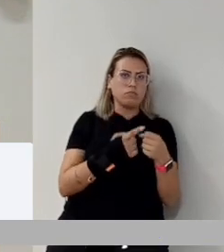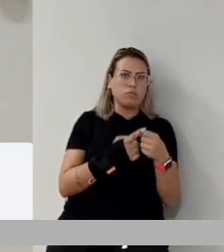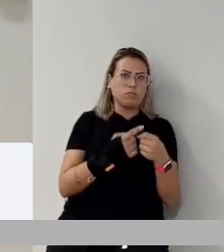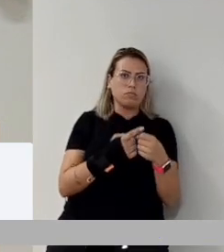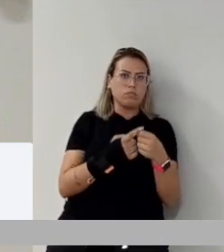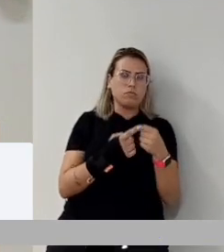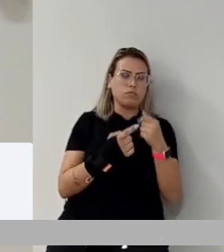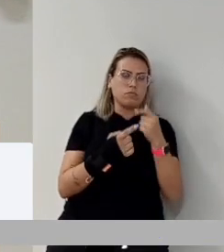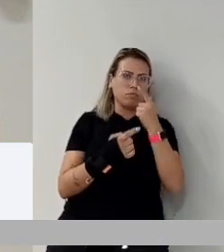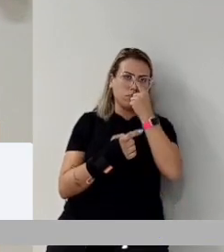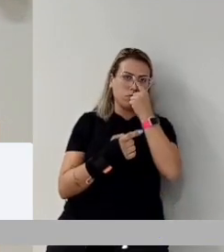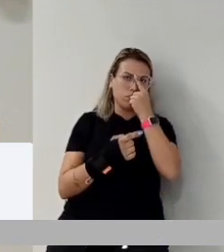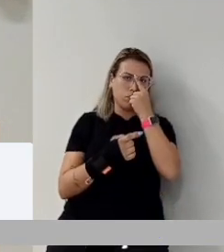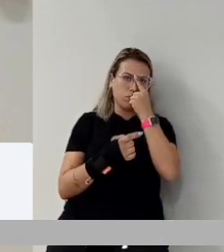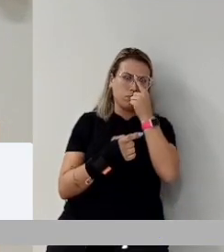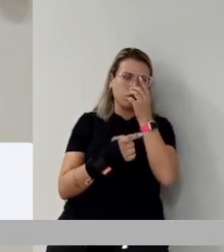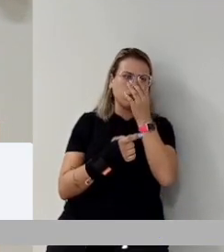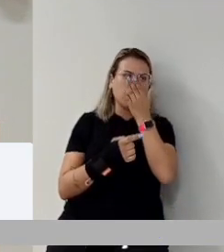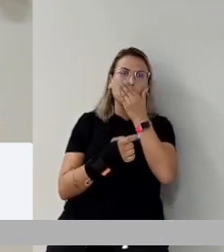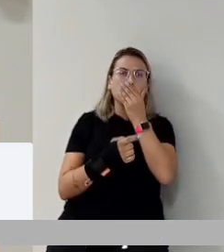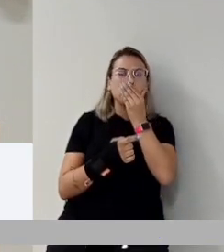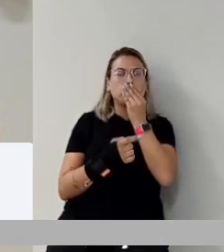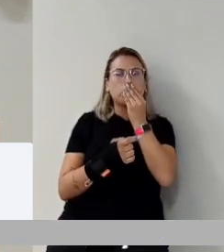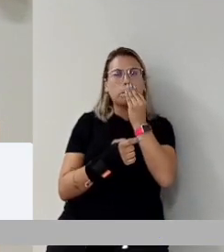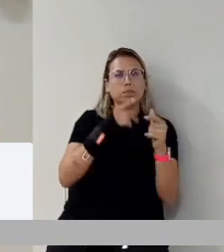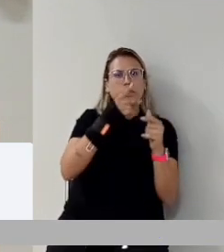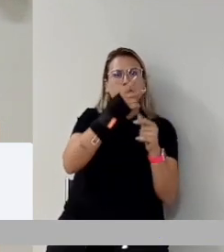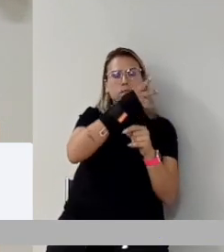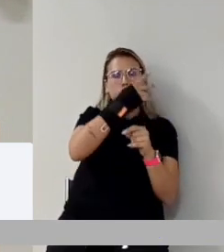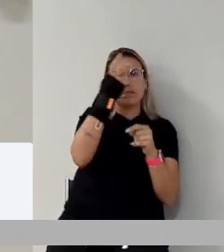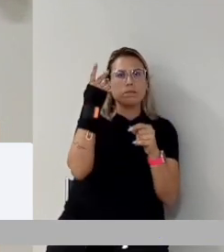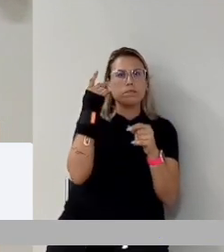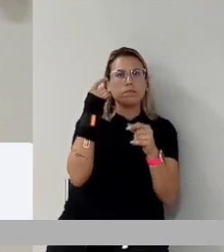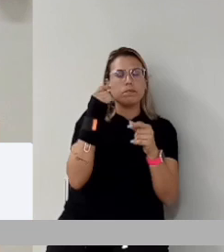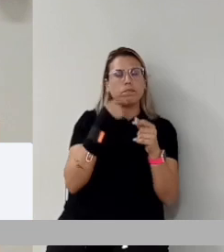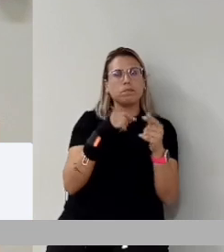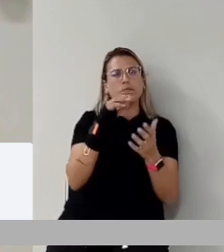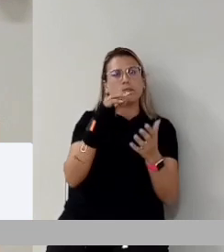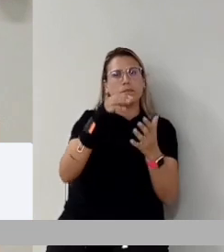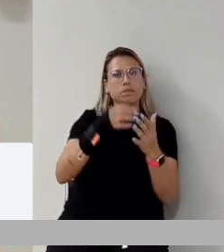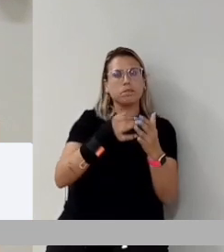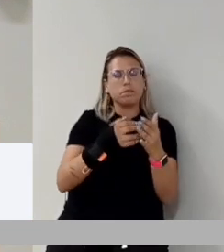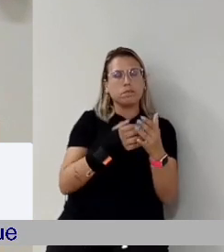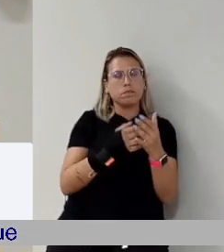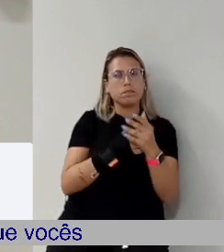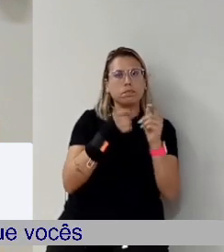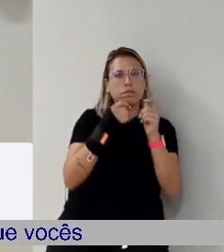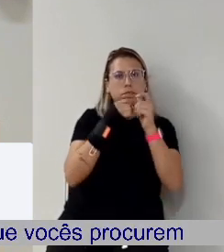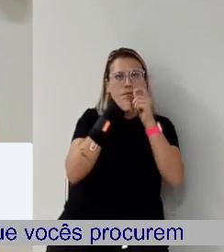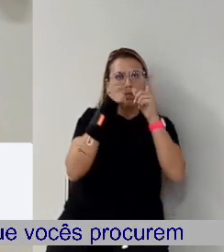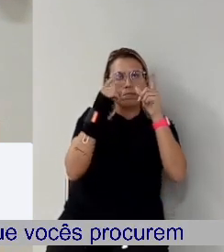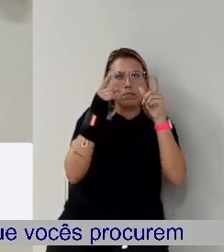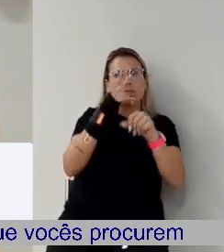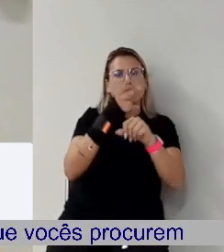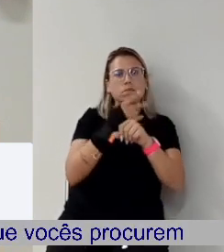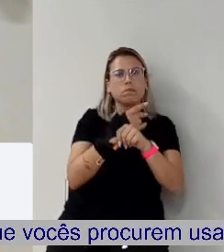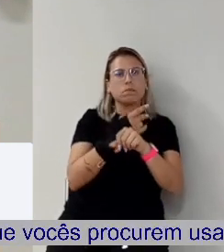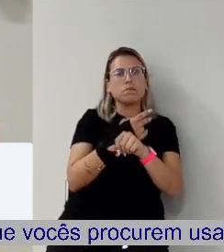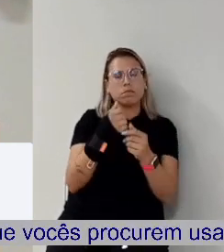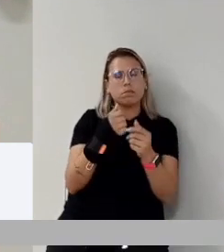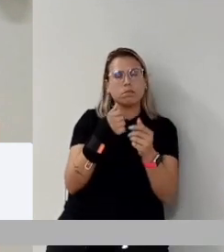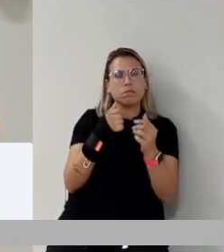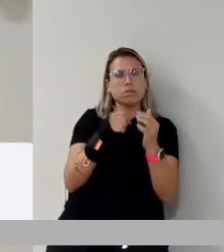dentro dessa mesma linha né Eh dizer as pessoas nossos agricultores alertar para que vocês procurem os associados